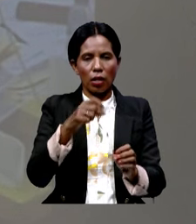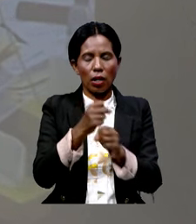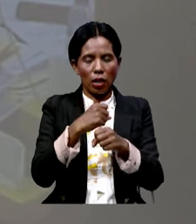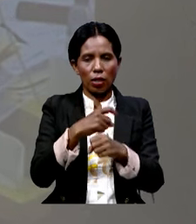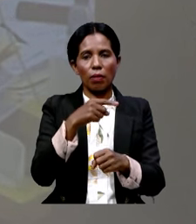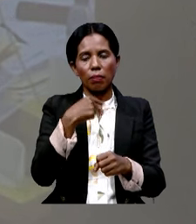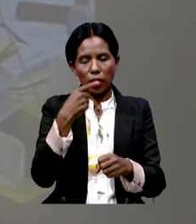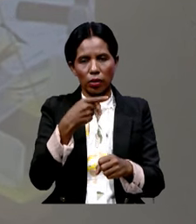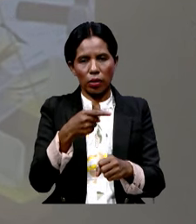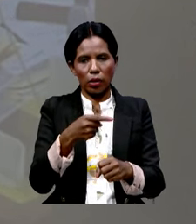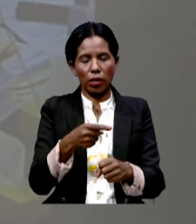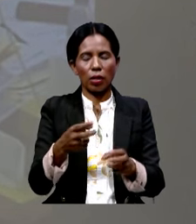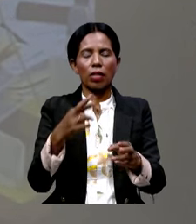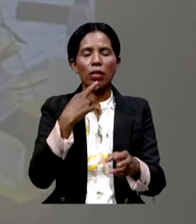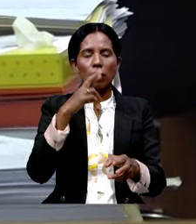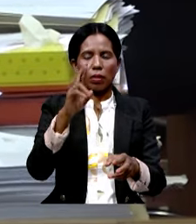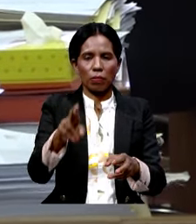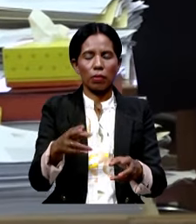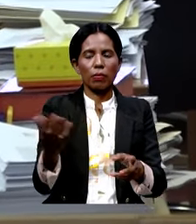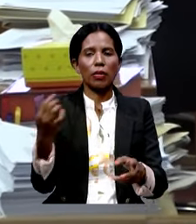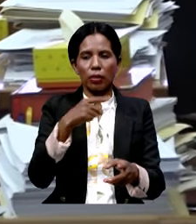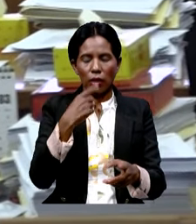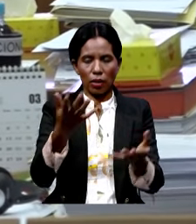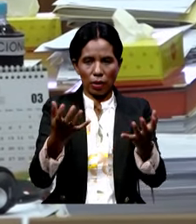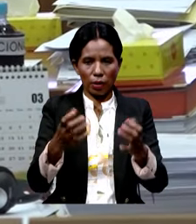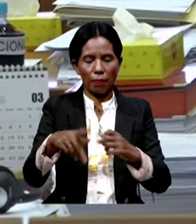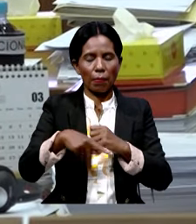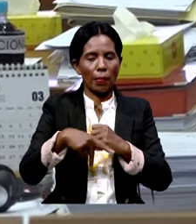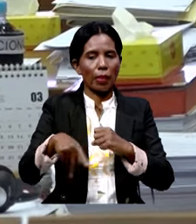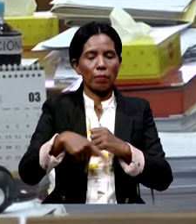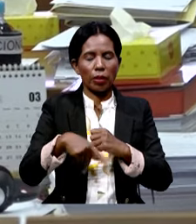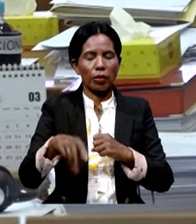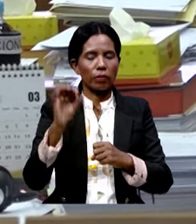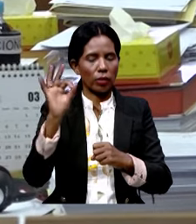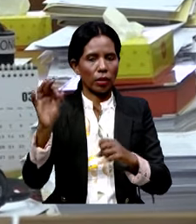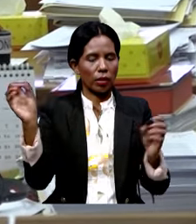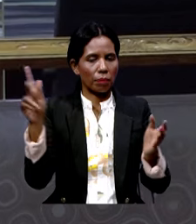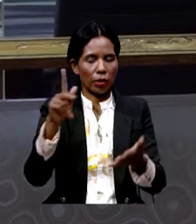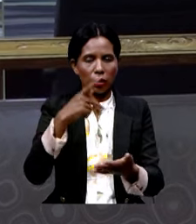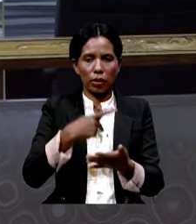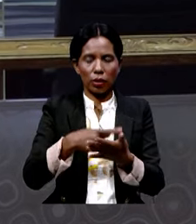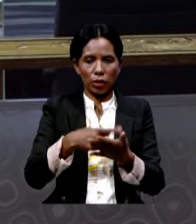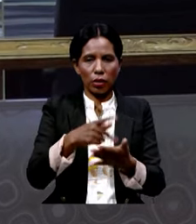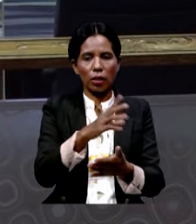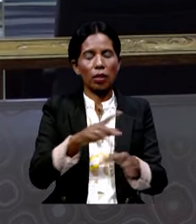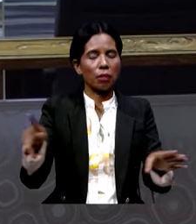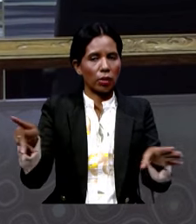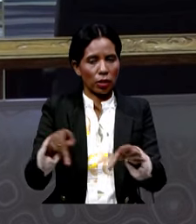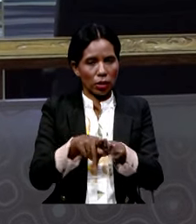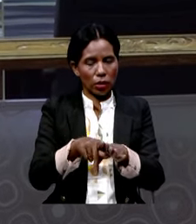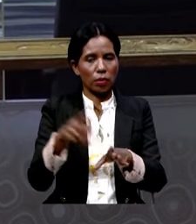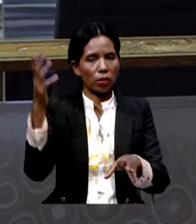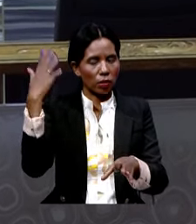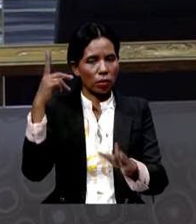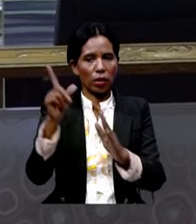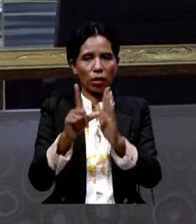ou responde base ni interesse. Bancada Fratelling la participe he plenaria alteração ne, tamba antes ne, considera alteração ba